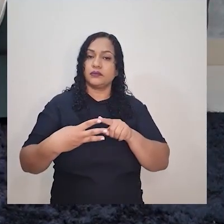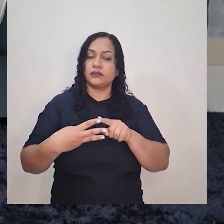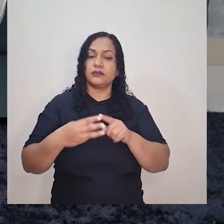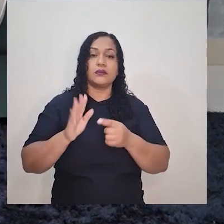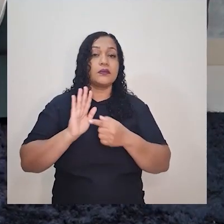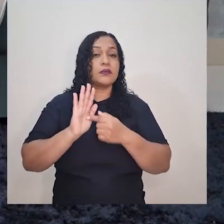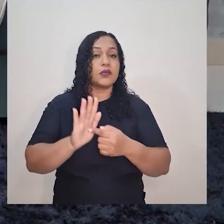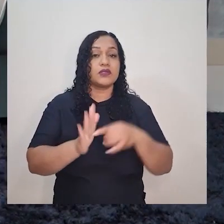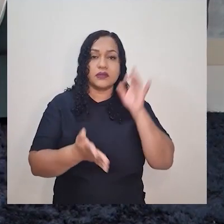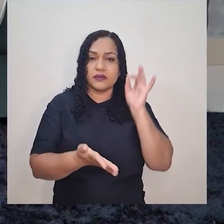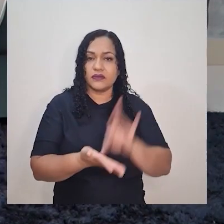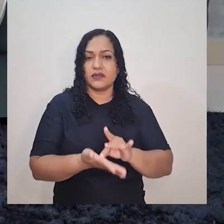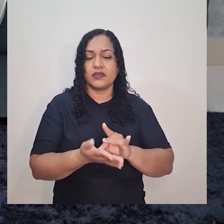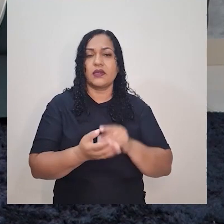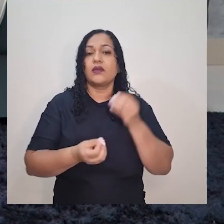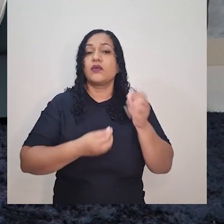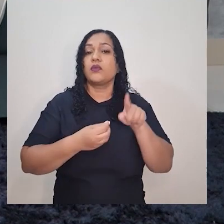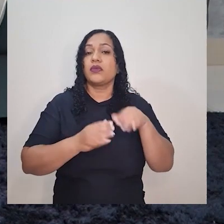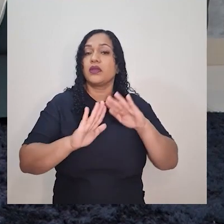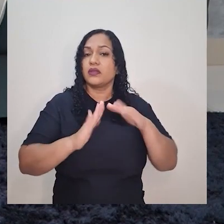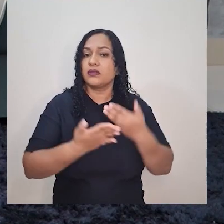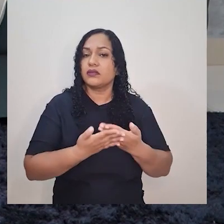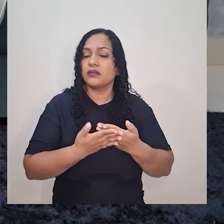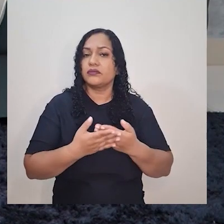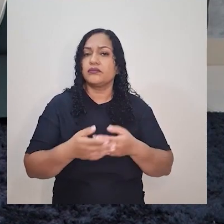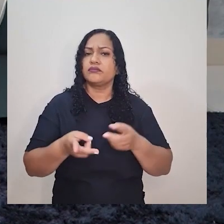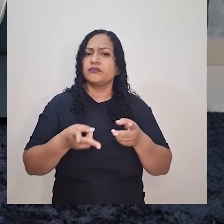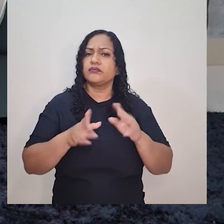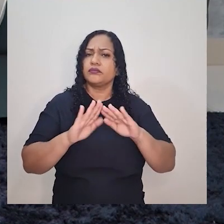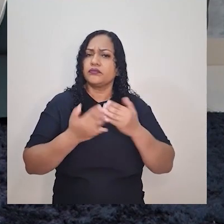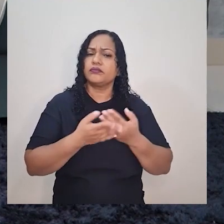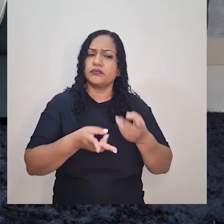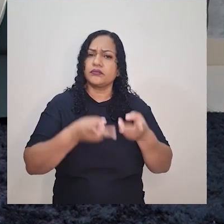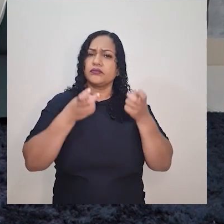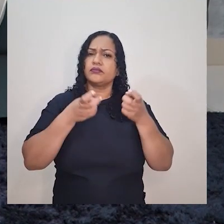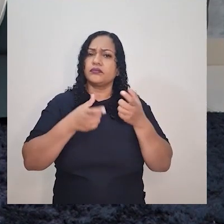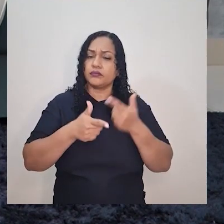da realidade da escola. Então, a escola percebeu,